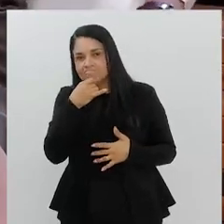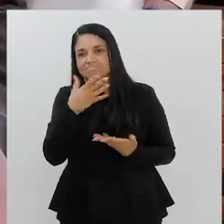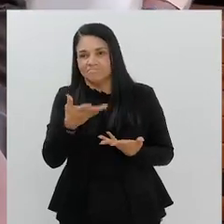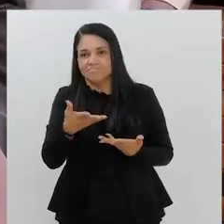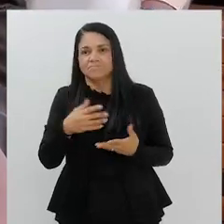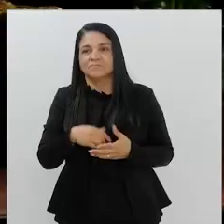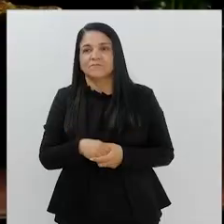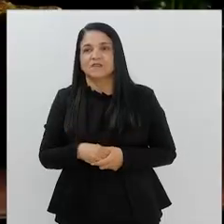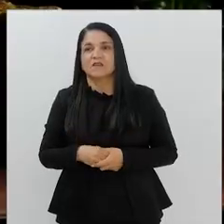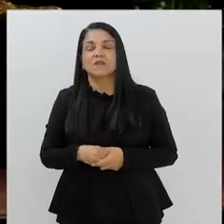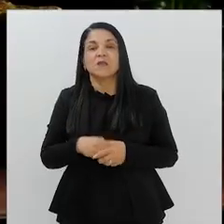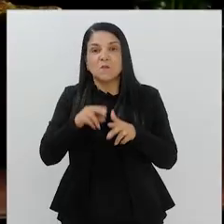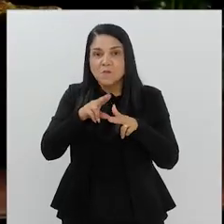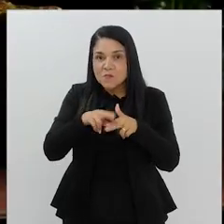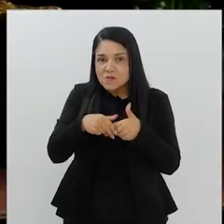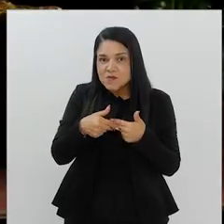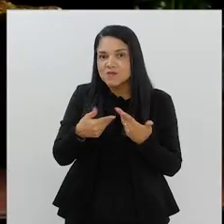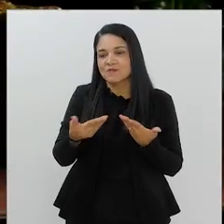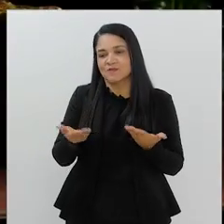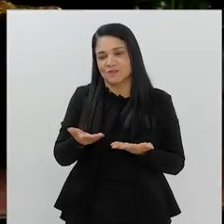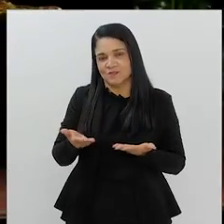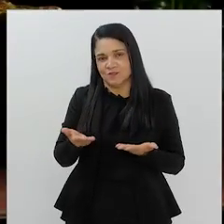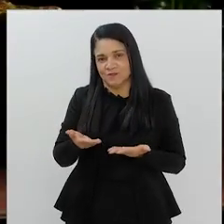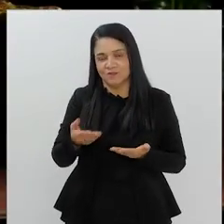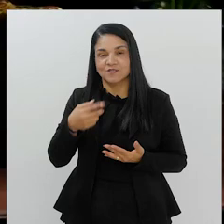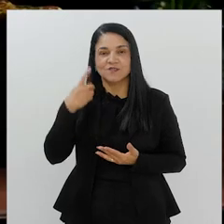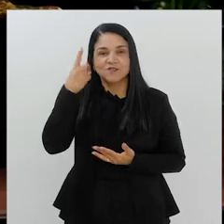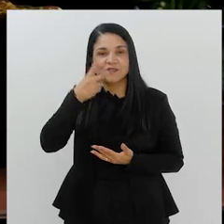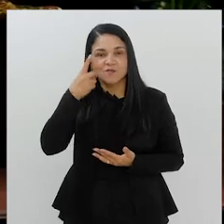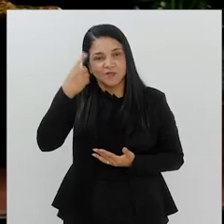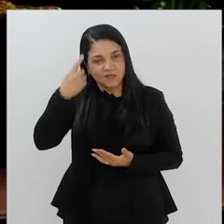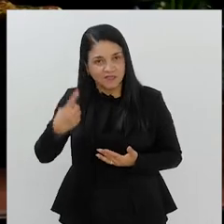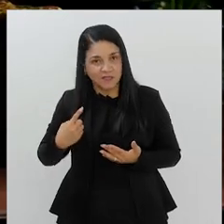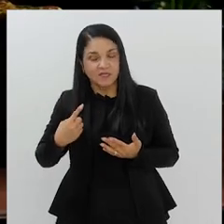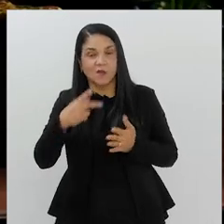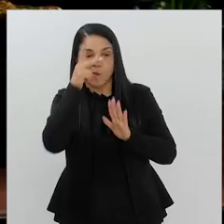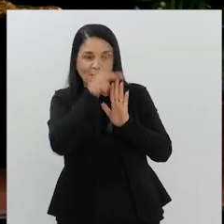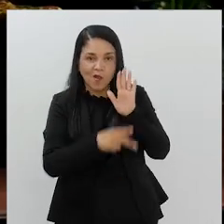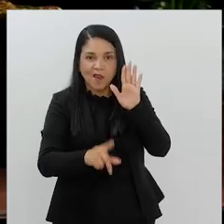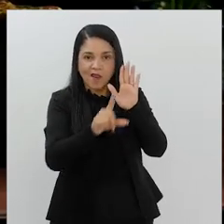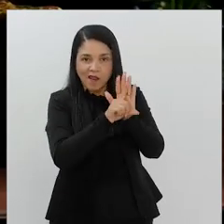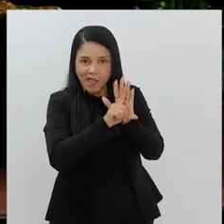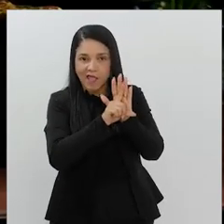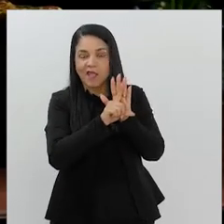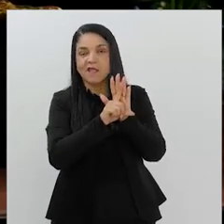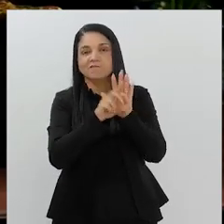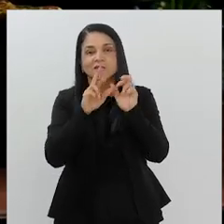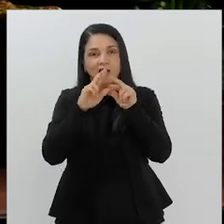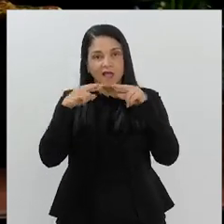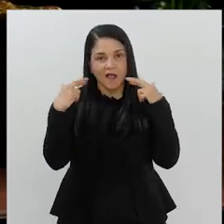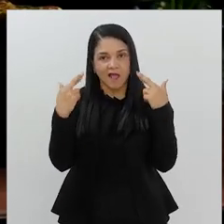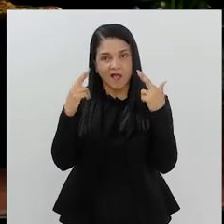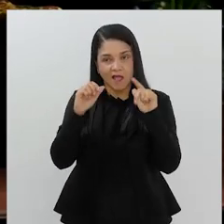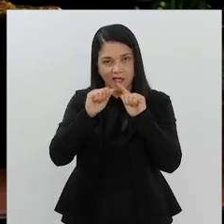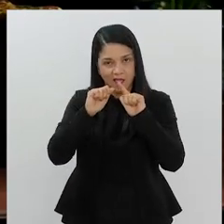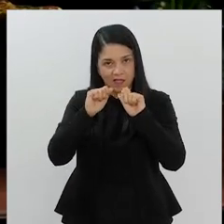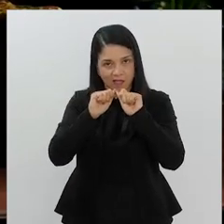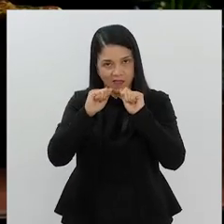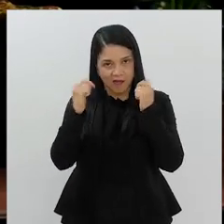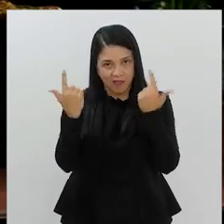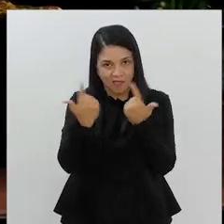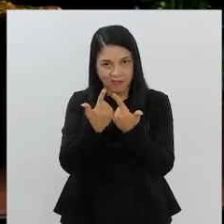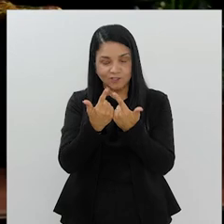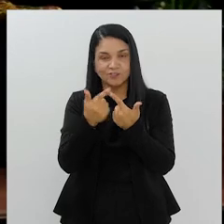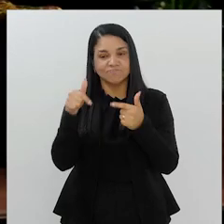profundamente bom talvez por isso então a gente tem aqui deputada Dani um projeto de lei da Assembleia Legislativa que foi apurado